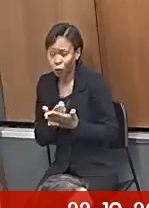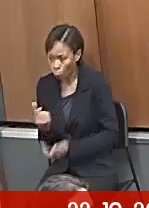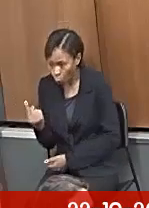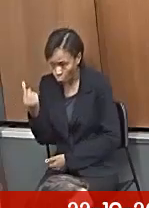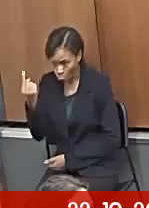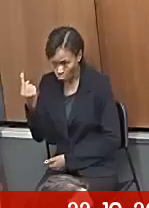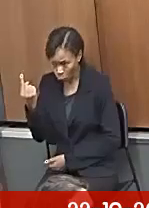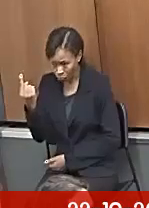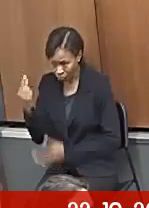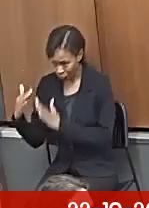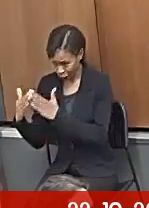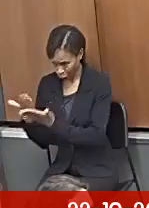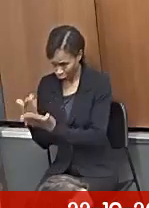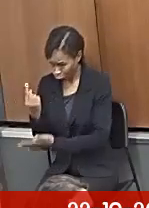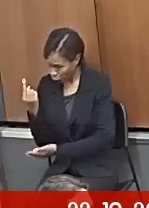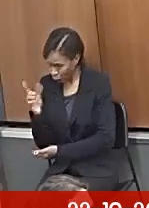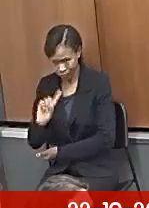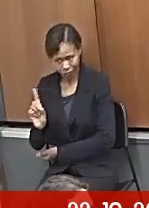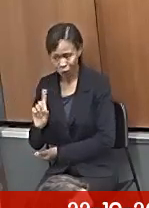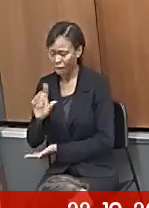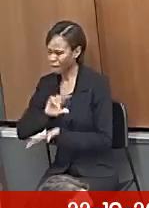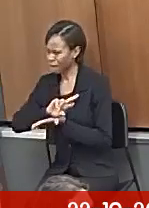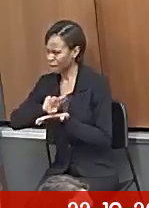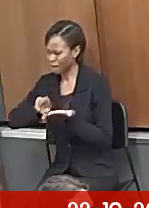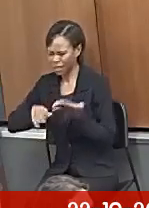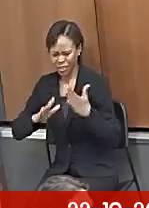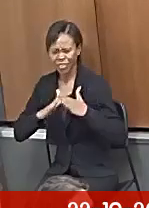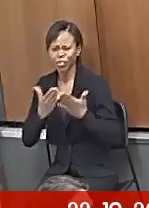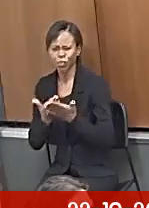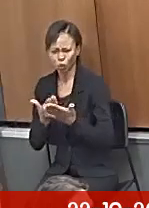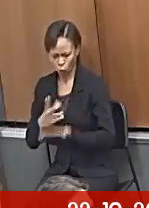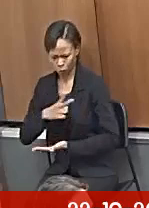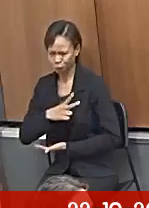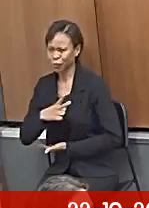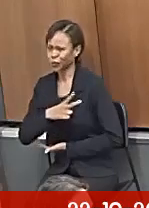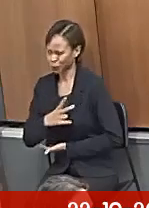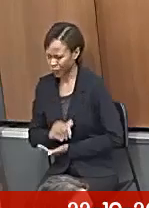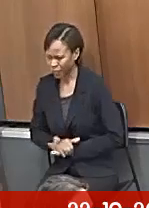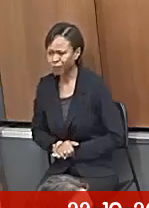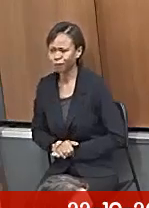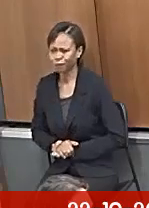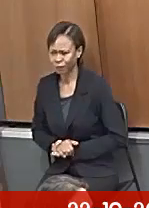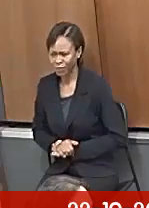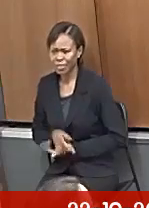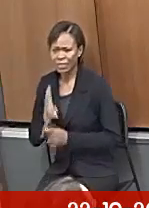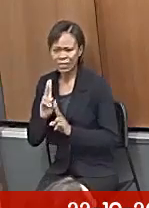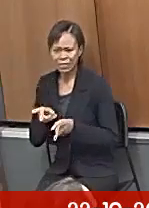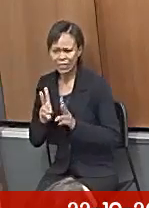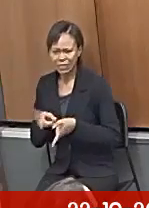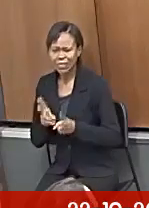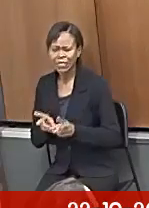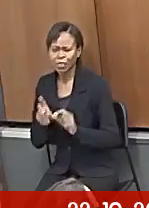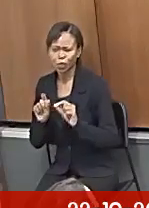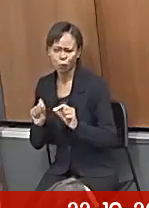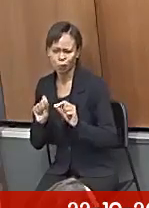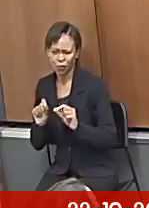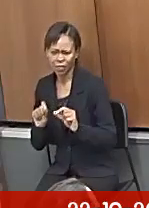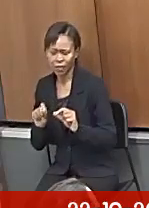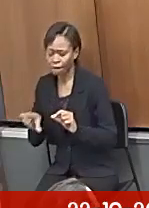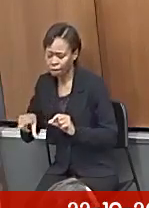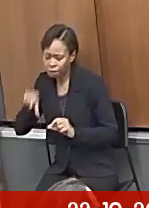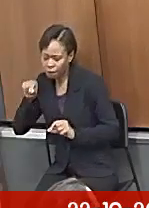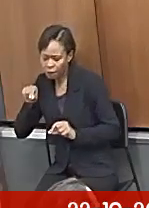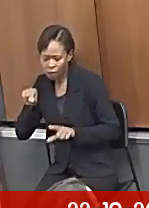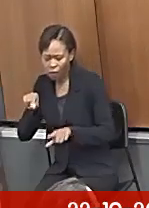uma escola em particular, não. São várias. Todas usam o artifício da